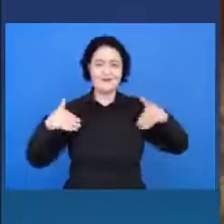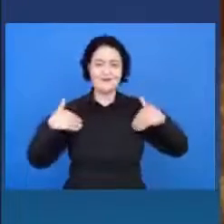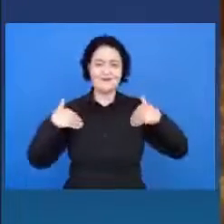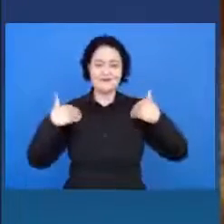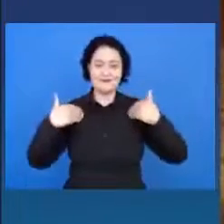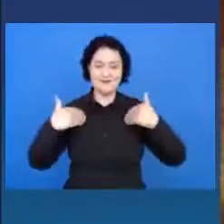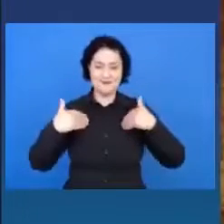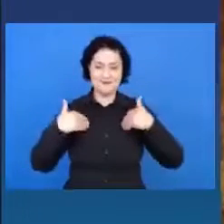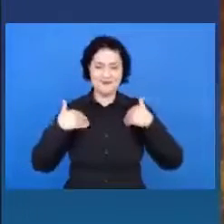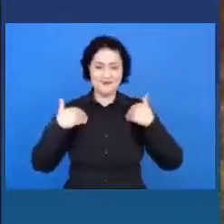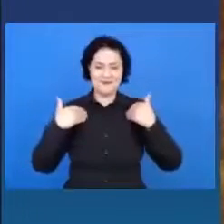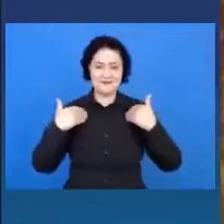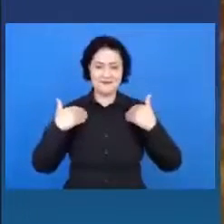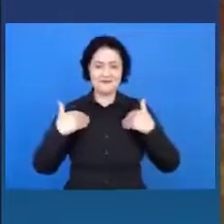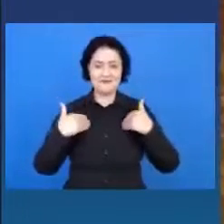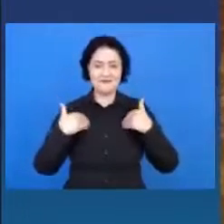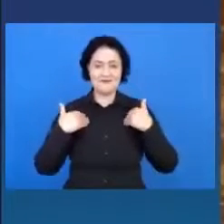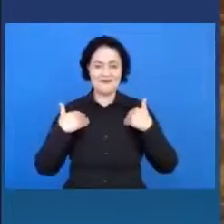e